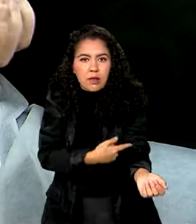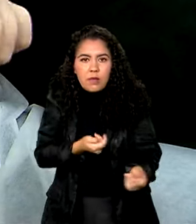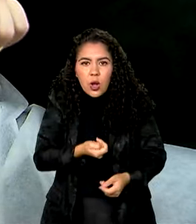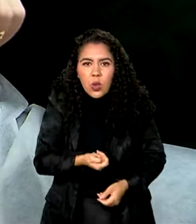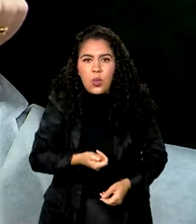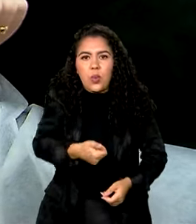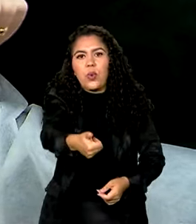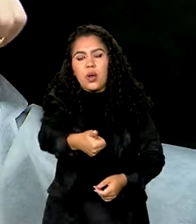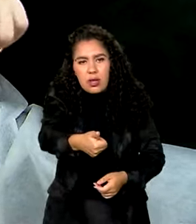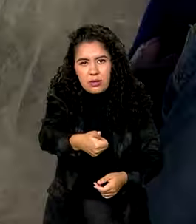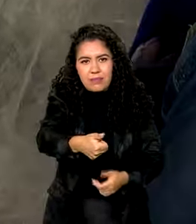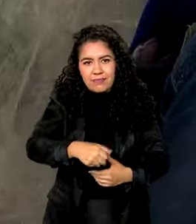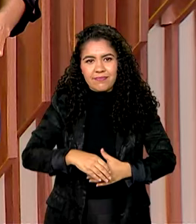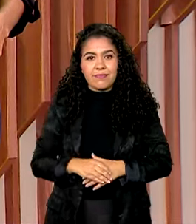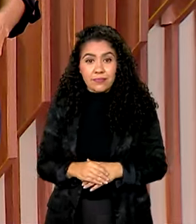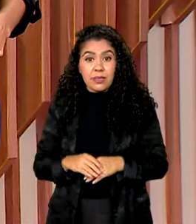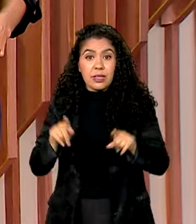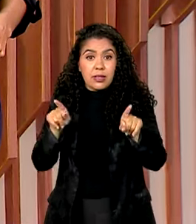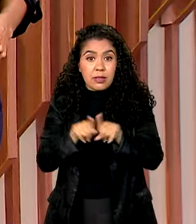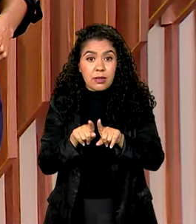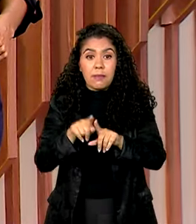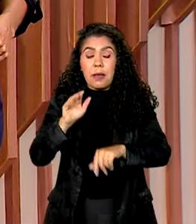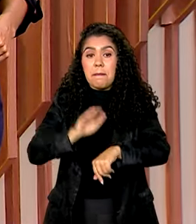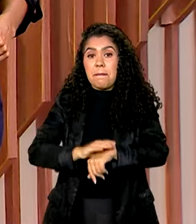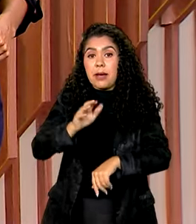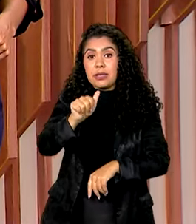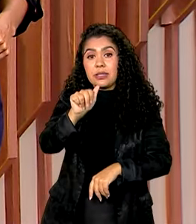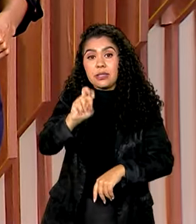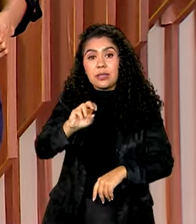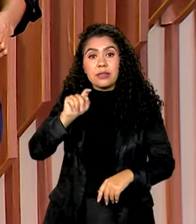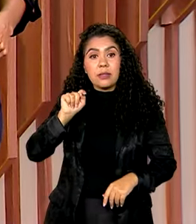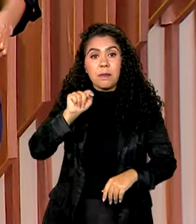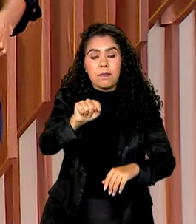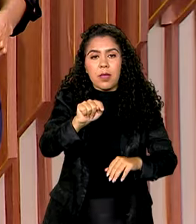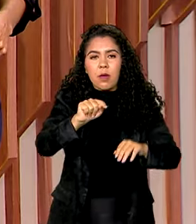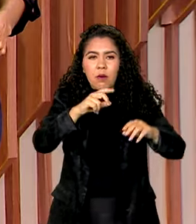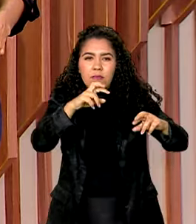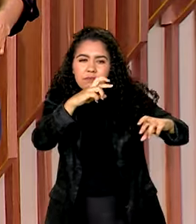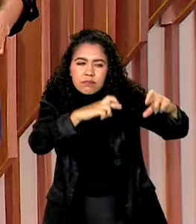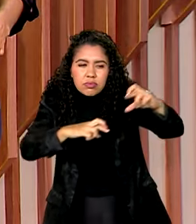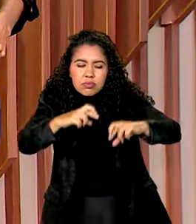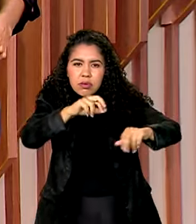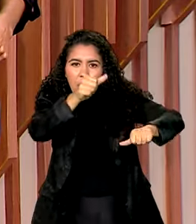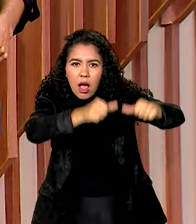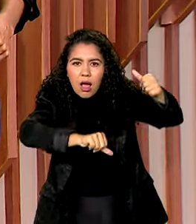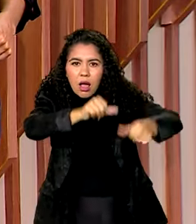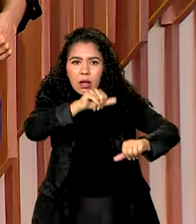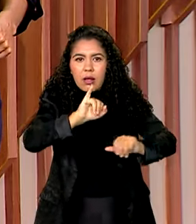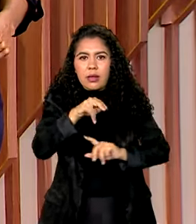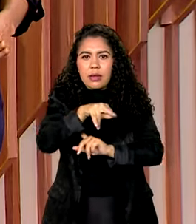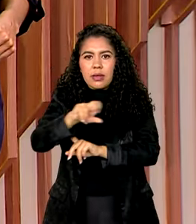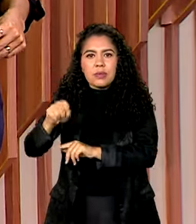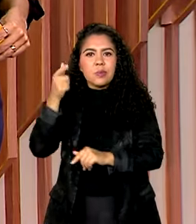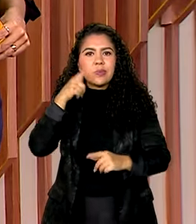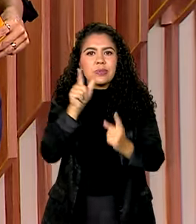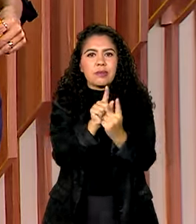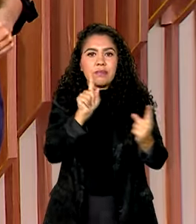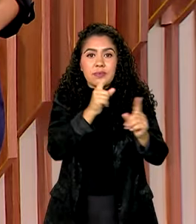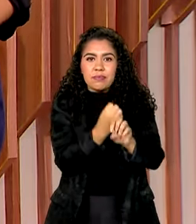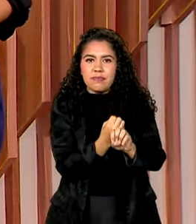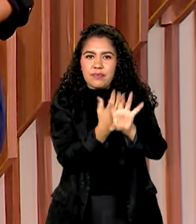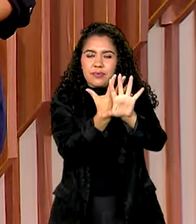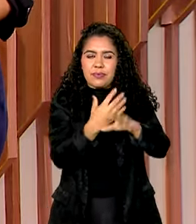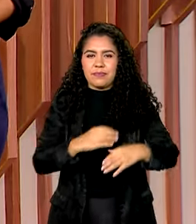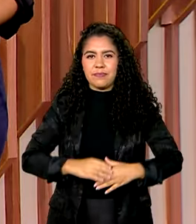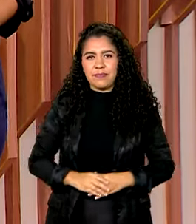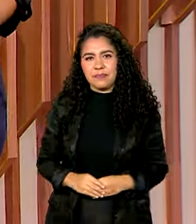os estoques abastecidos. E mais de 15 mil perícias do INSS foram realizadas por telemedicina. A gente volta em